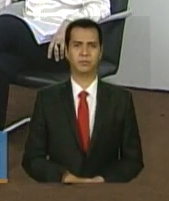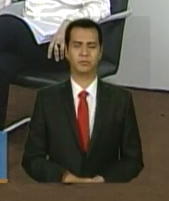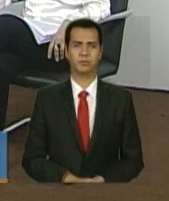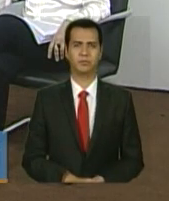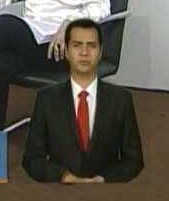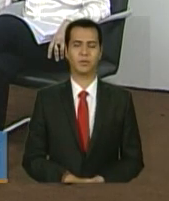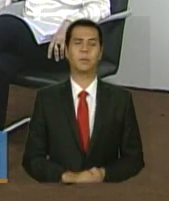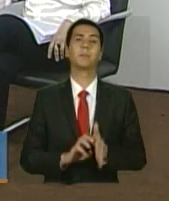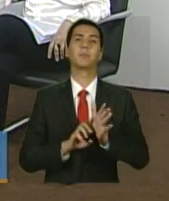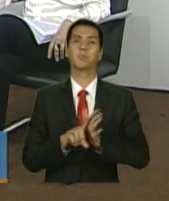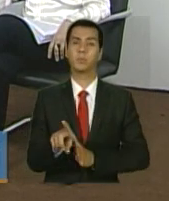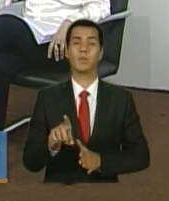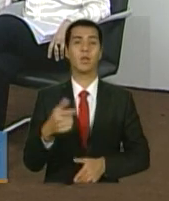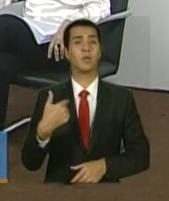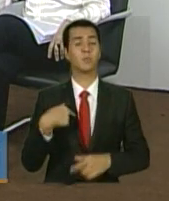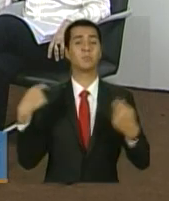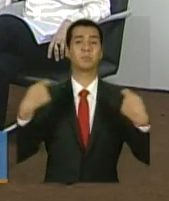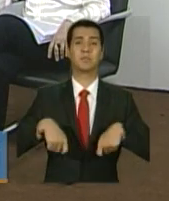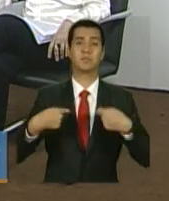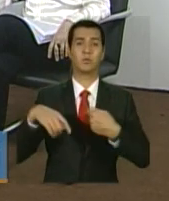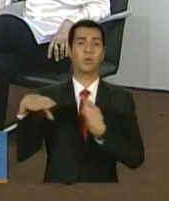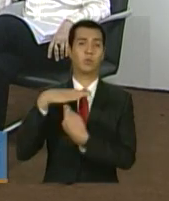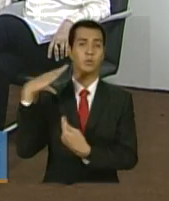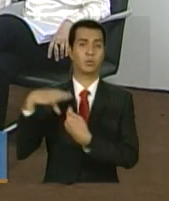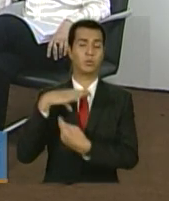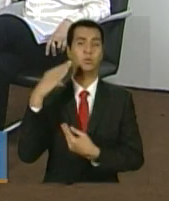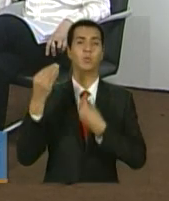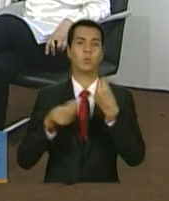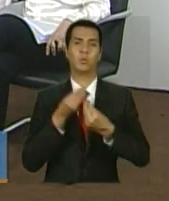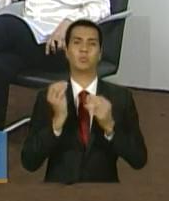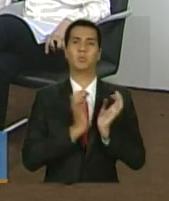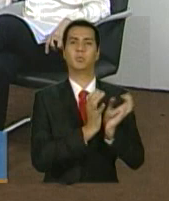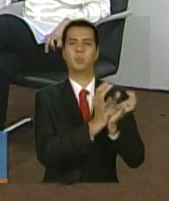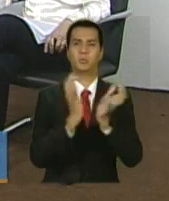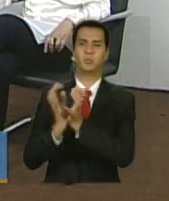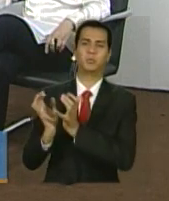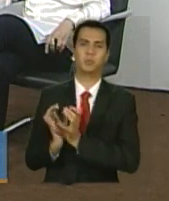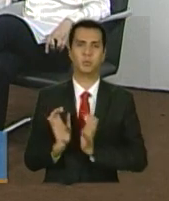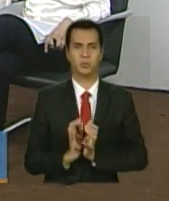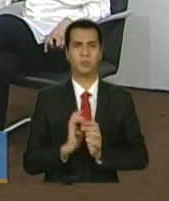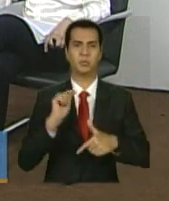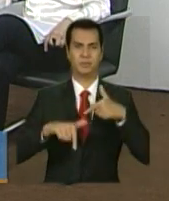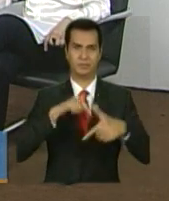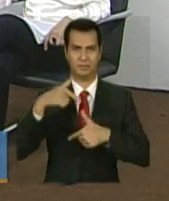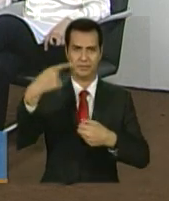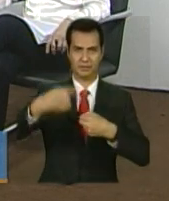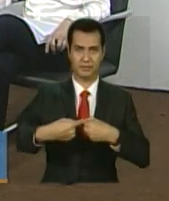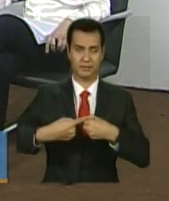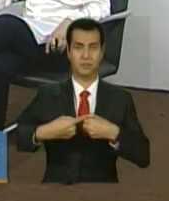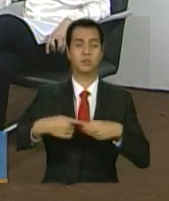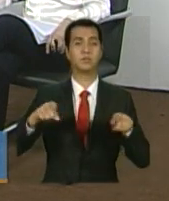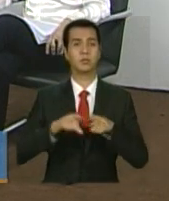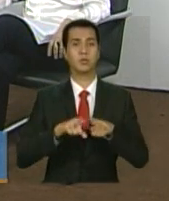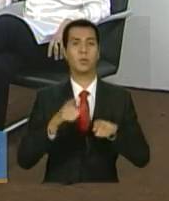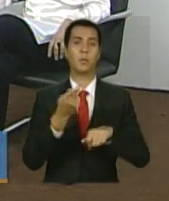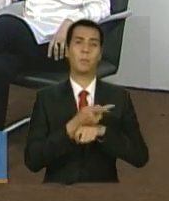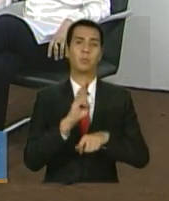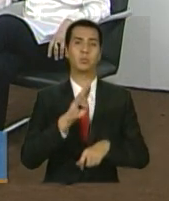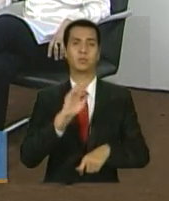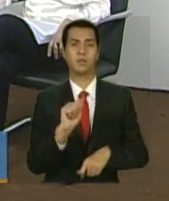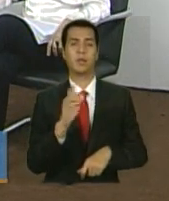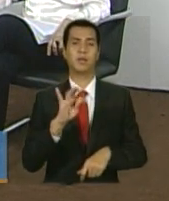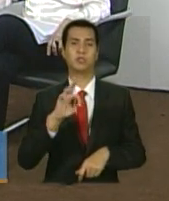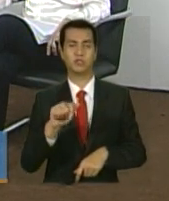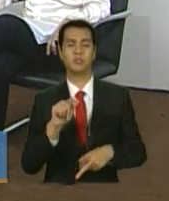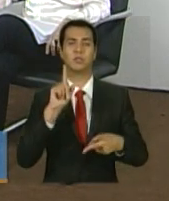Preciso de orientações sobre as equipes municipais para a busca ativa e o cadastramento de grupos específicos. Quantos, quais são